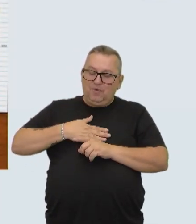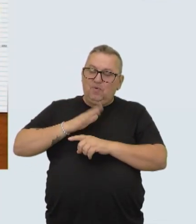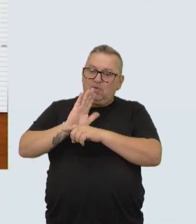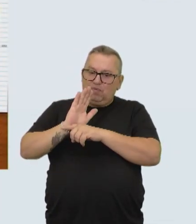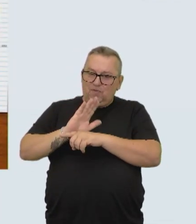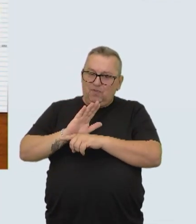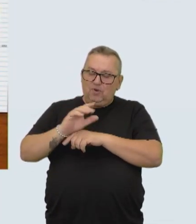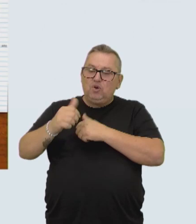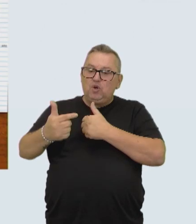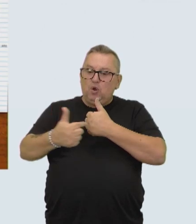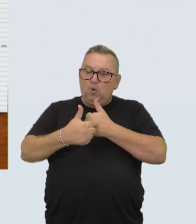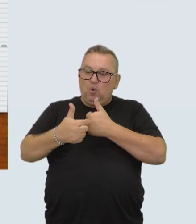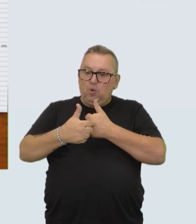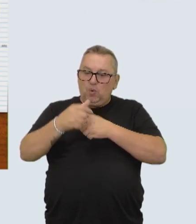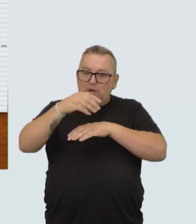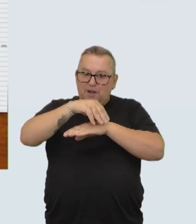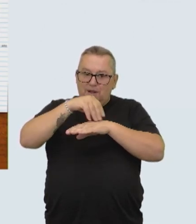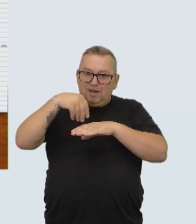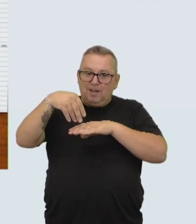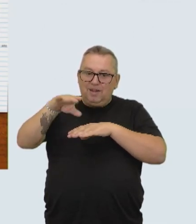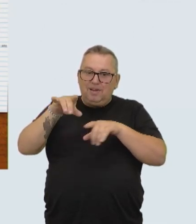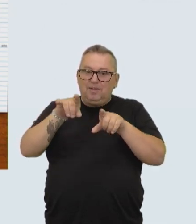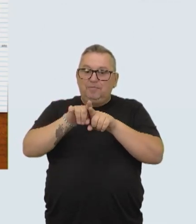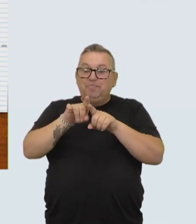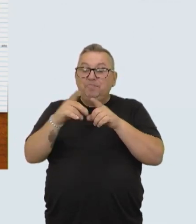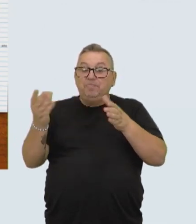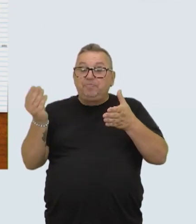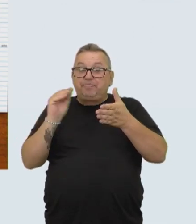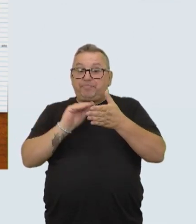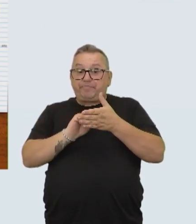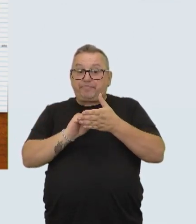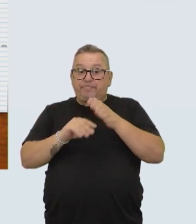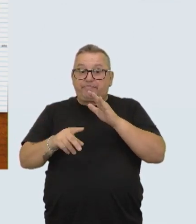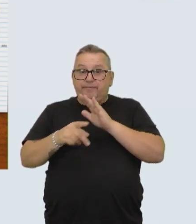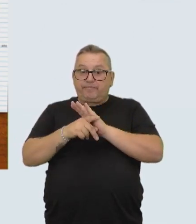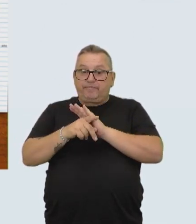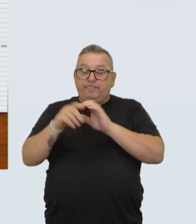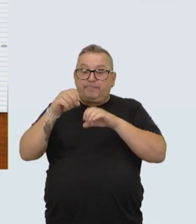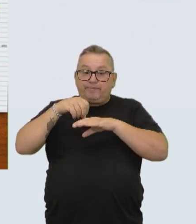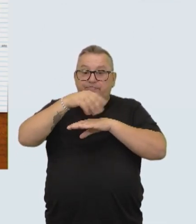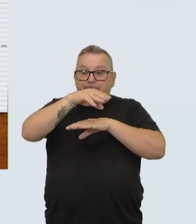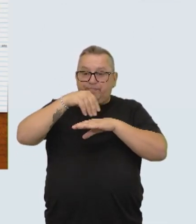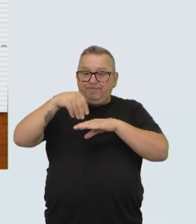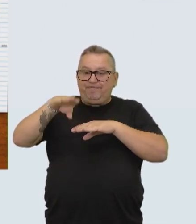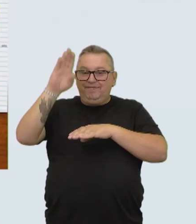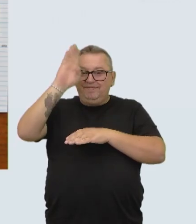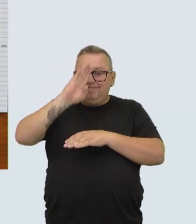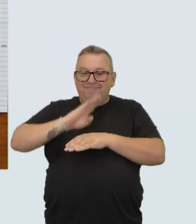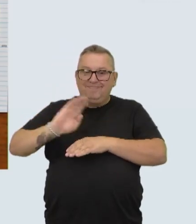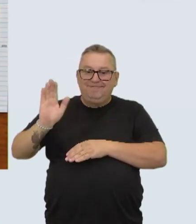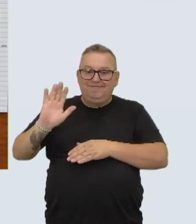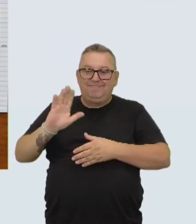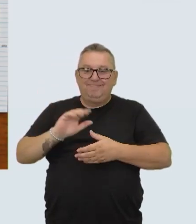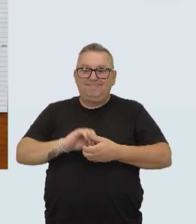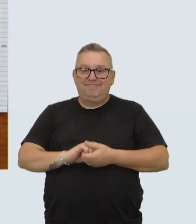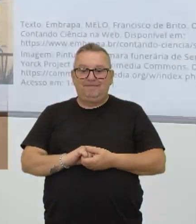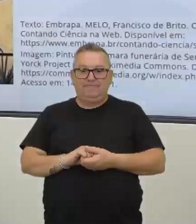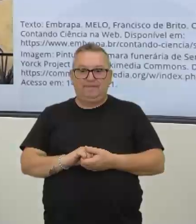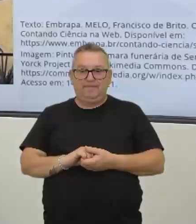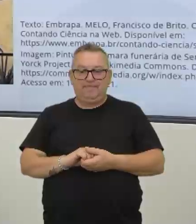Então curta e compartilhe. Não deixe também de assinar nosso canal e nos ajudar a disseminar informação pelo país. Até a